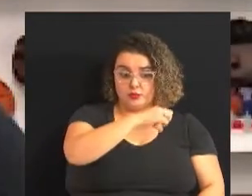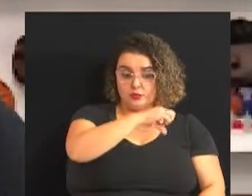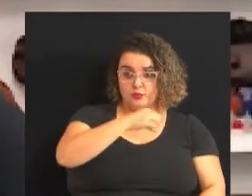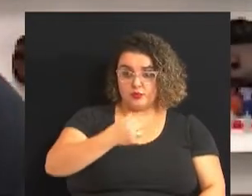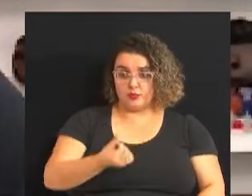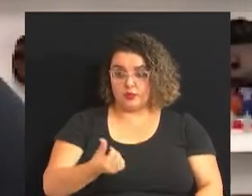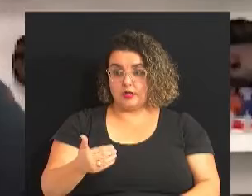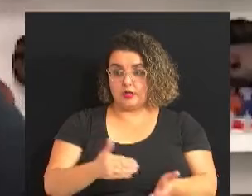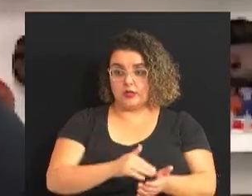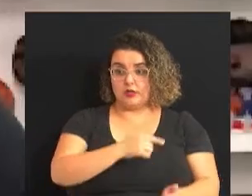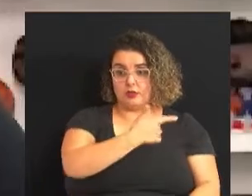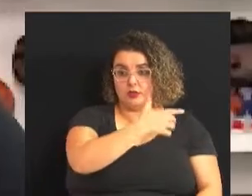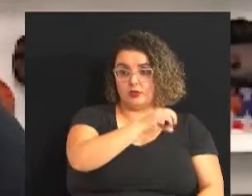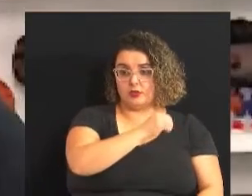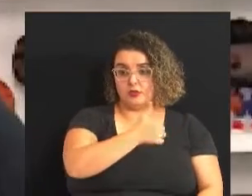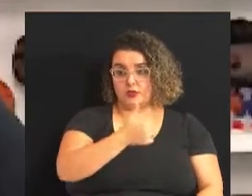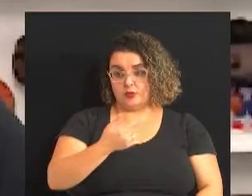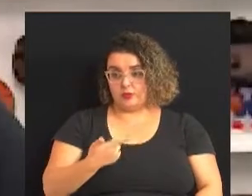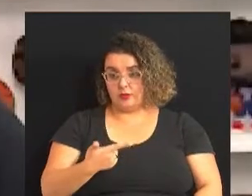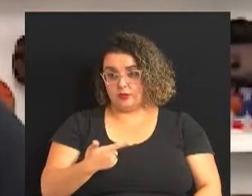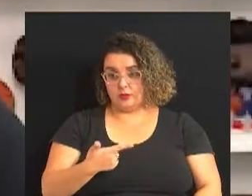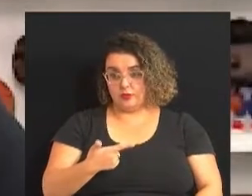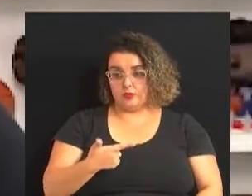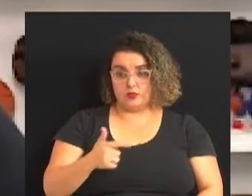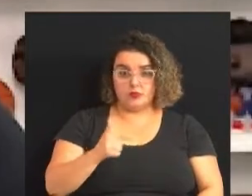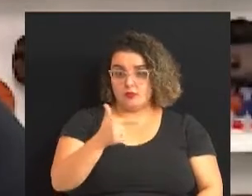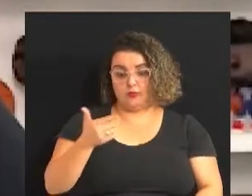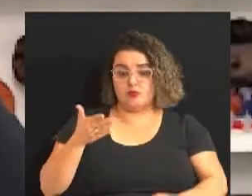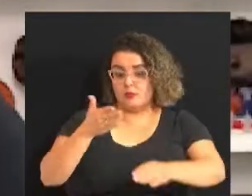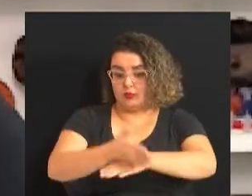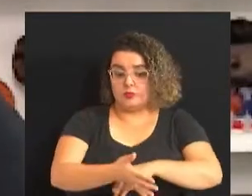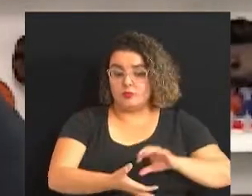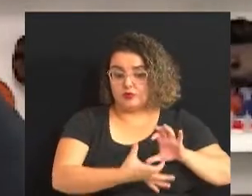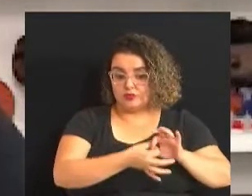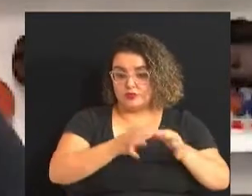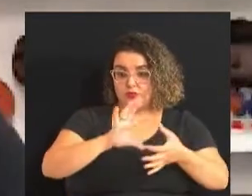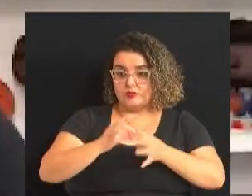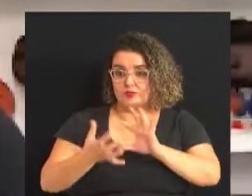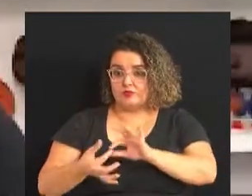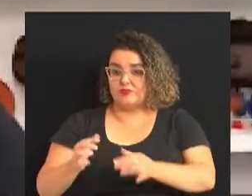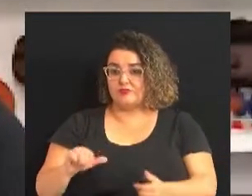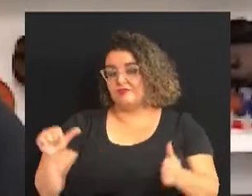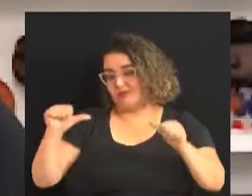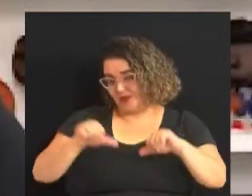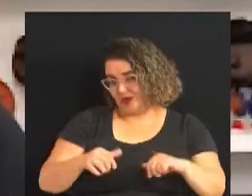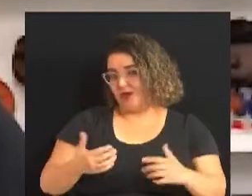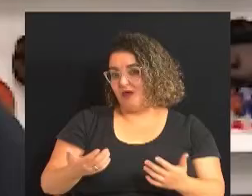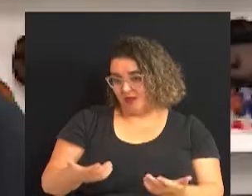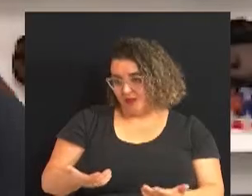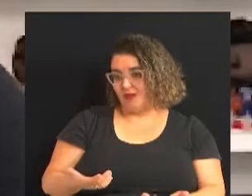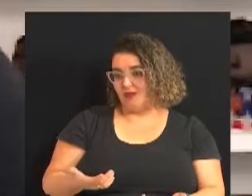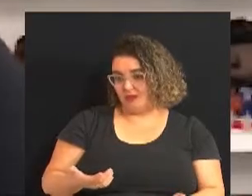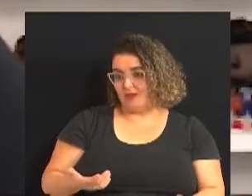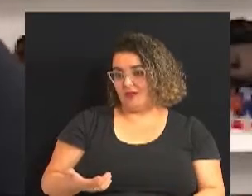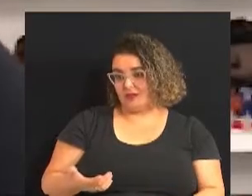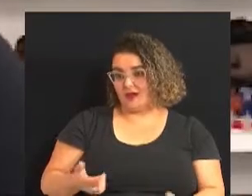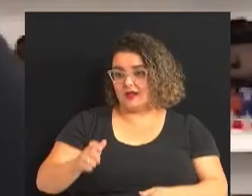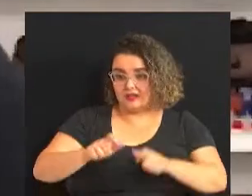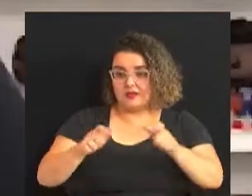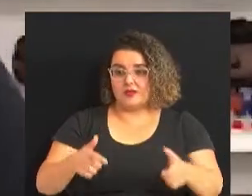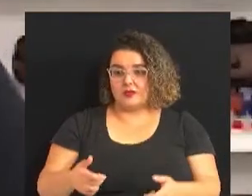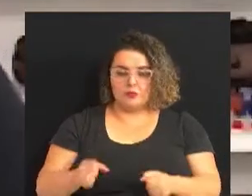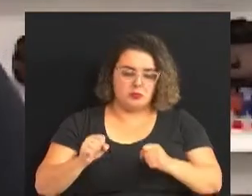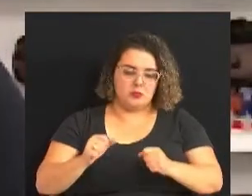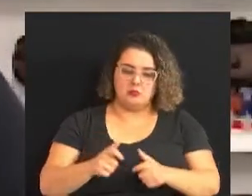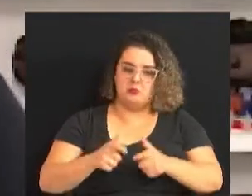2012, sem sequer ir para os Jogos Olímpicos. Isso acaba pesando, acaba manchando, infelizmente, esses caras que poderiam ser maiores,